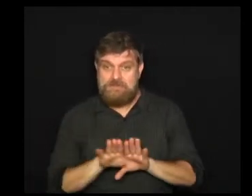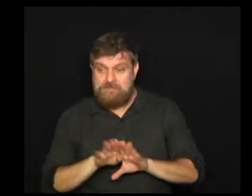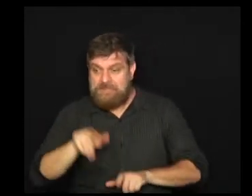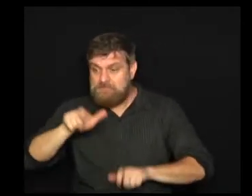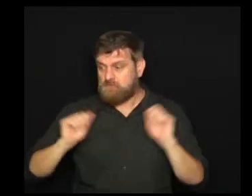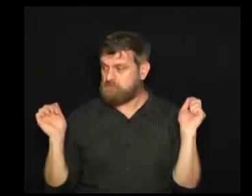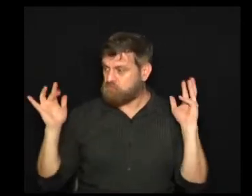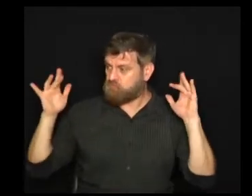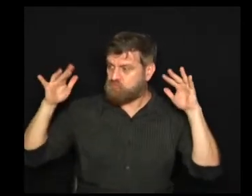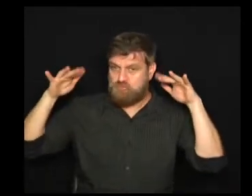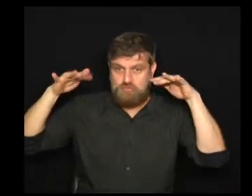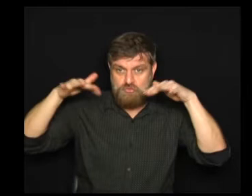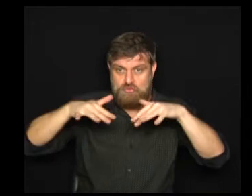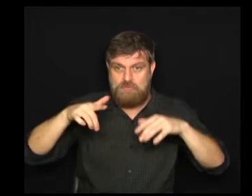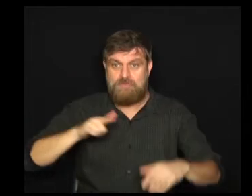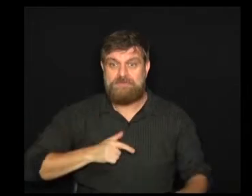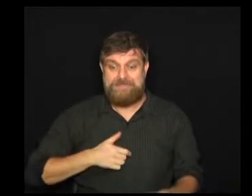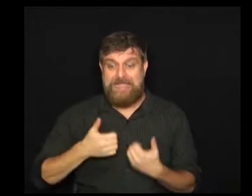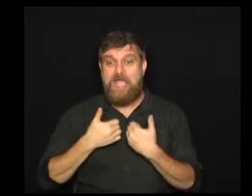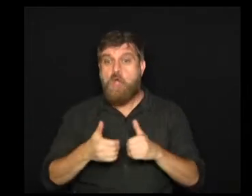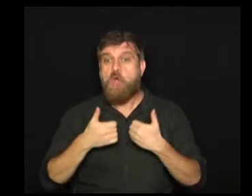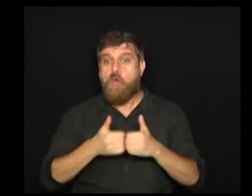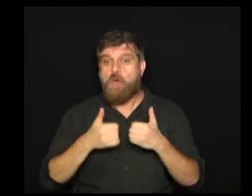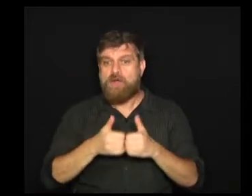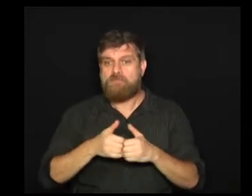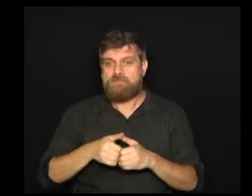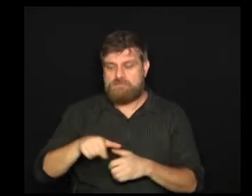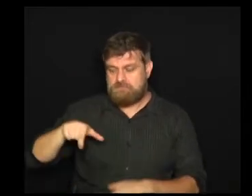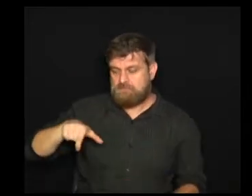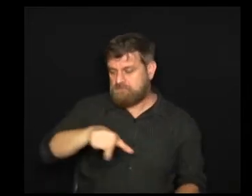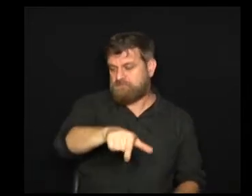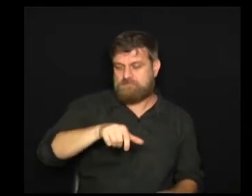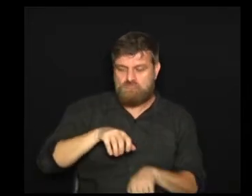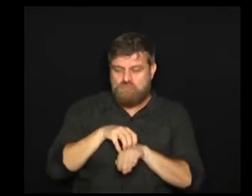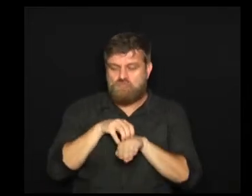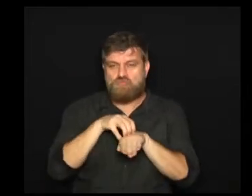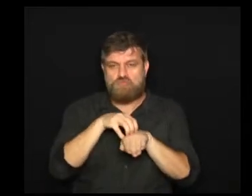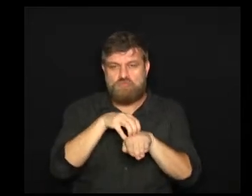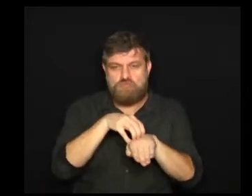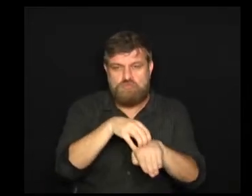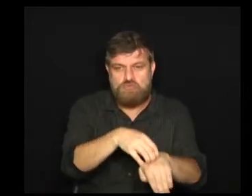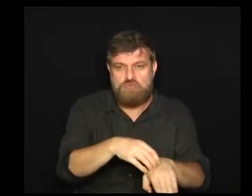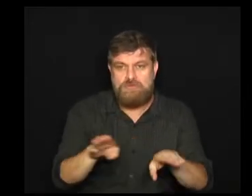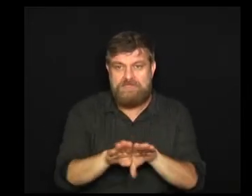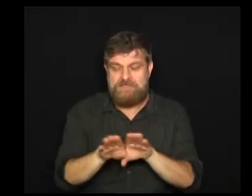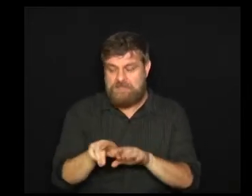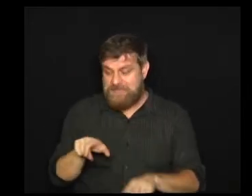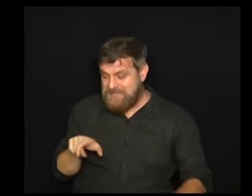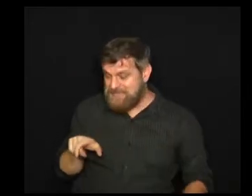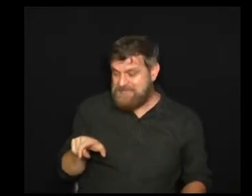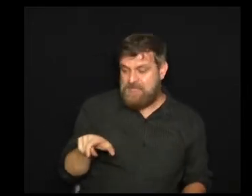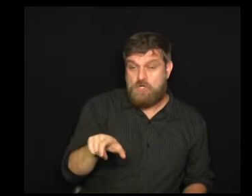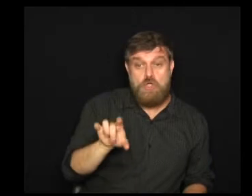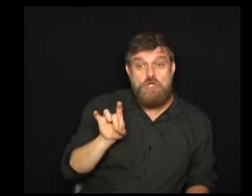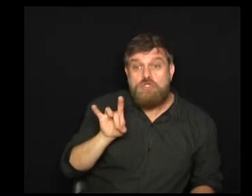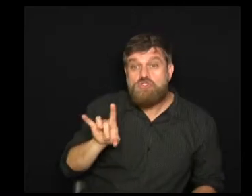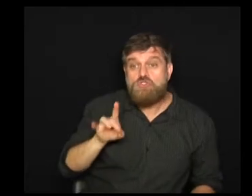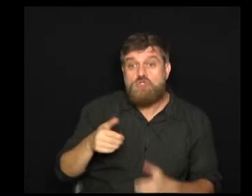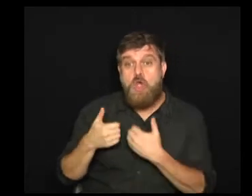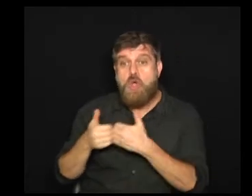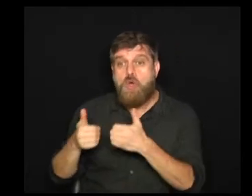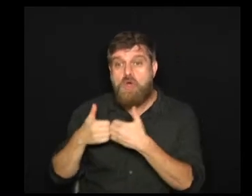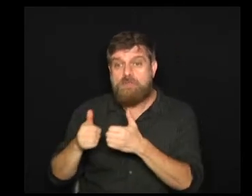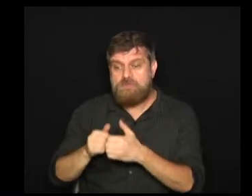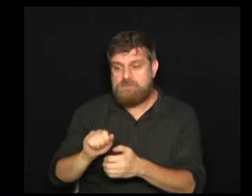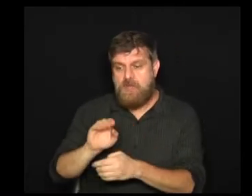também, com várias linhas de ônibus que passam por ali. Temos o BRT que está passando por ali na frente agora também.